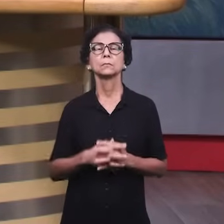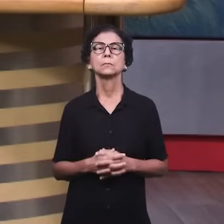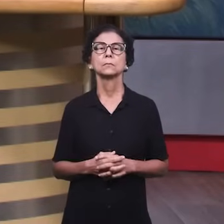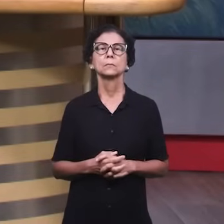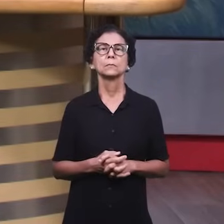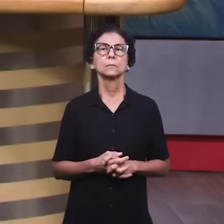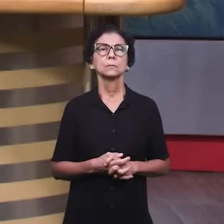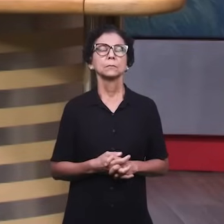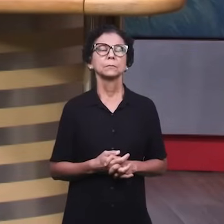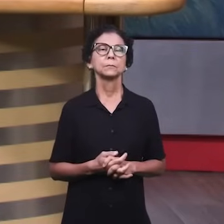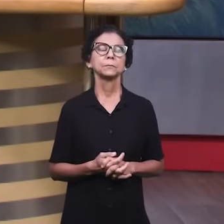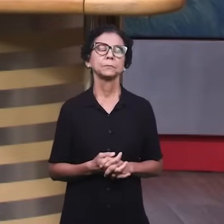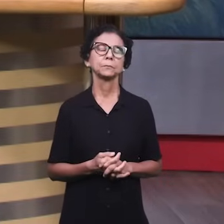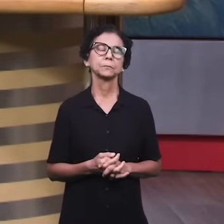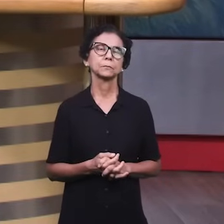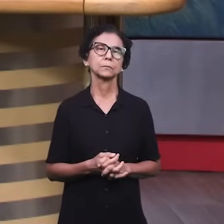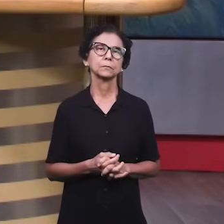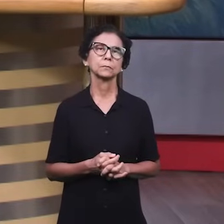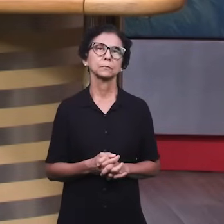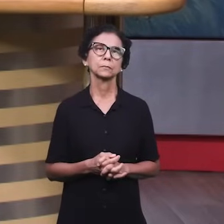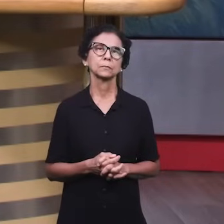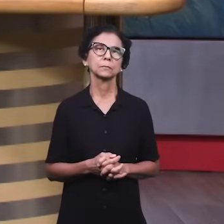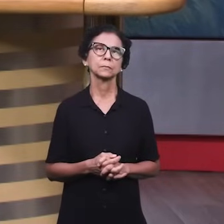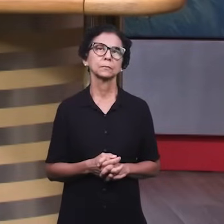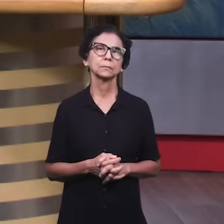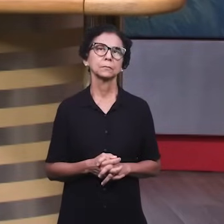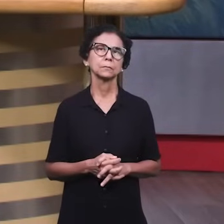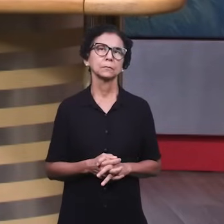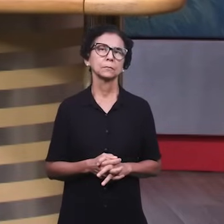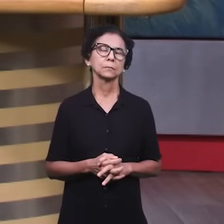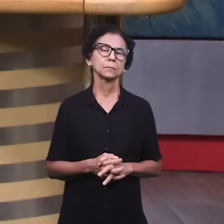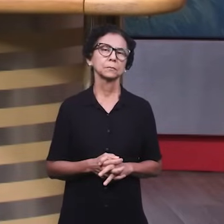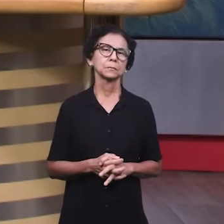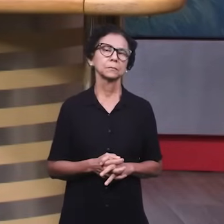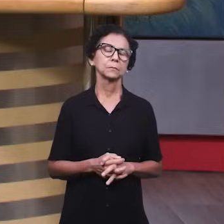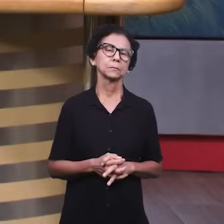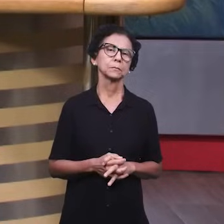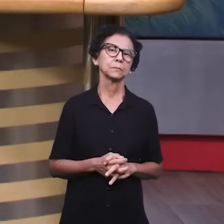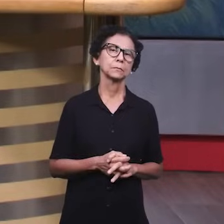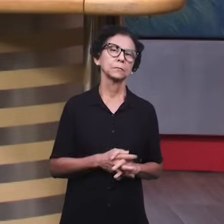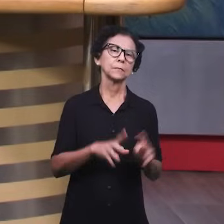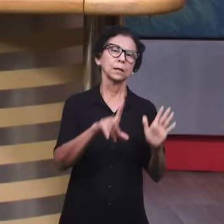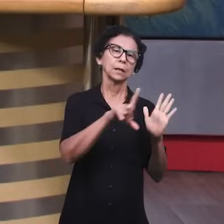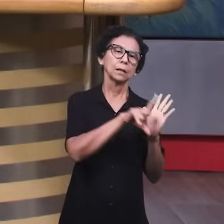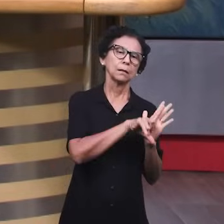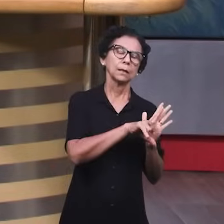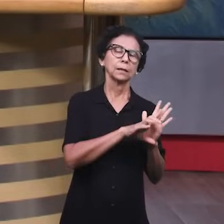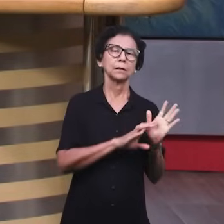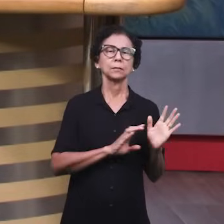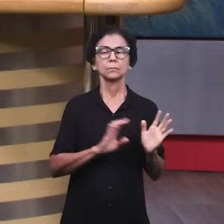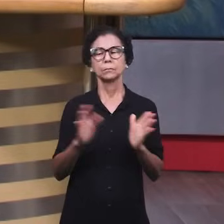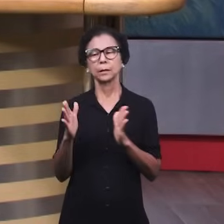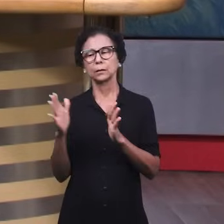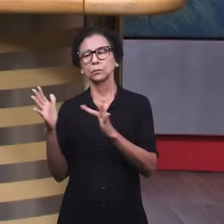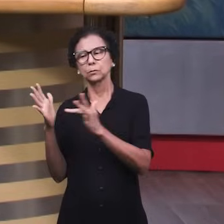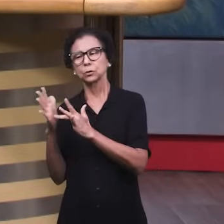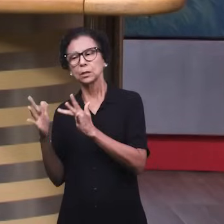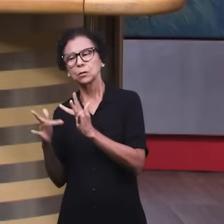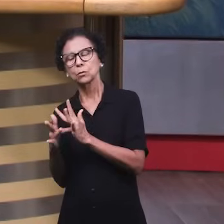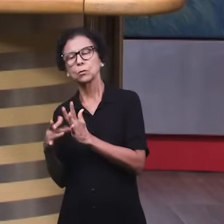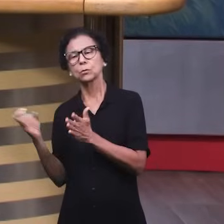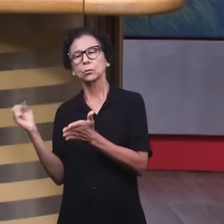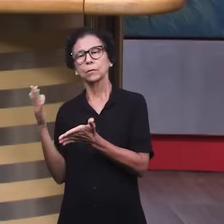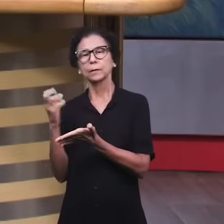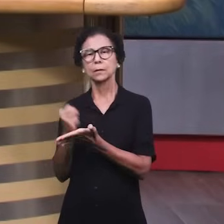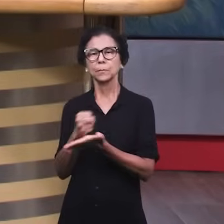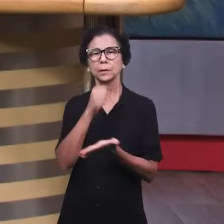dessa desse pressuposto aqui lei Jesus obedece a lei traz o novo novo testamento